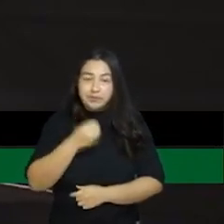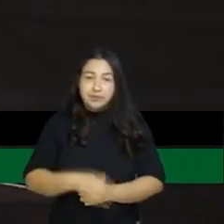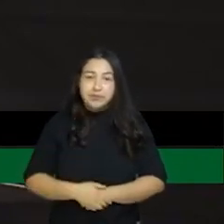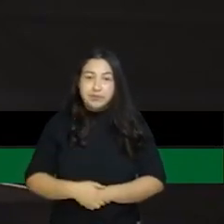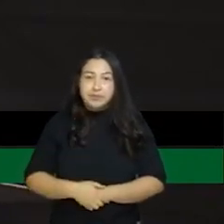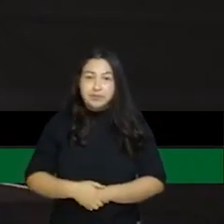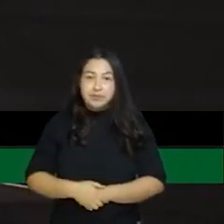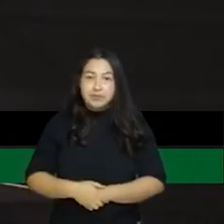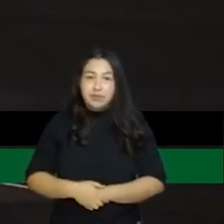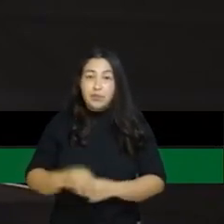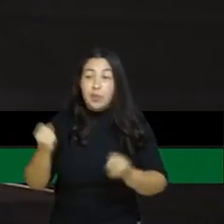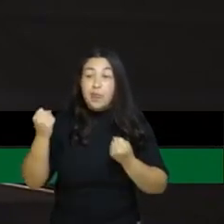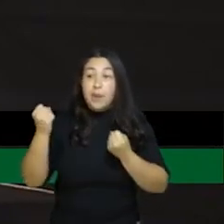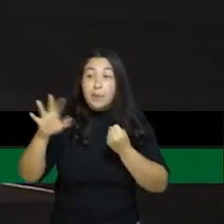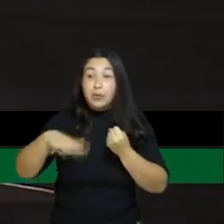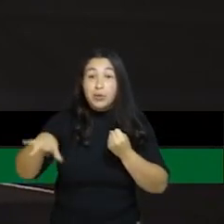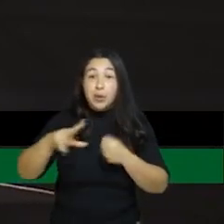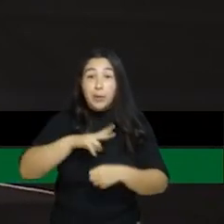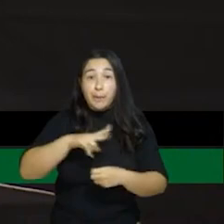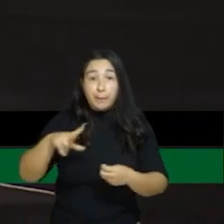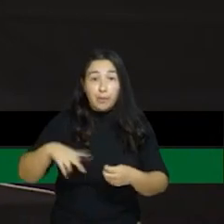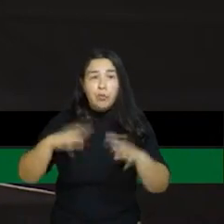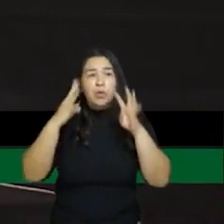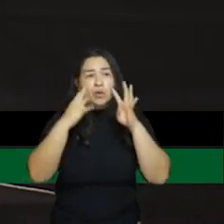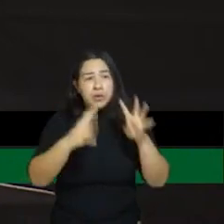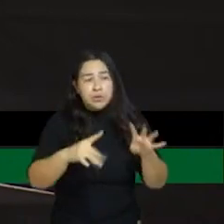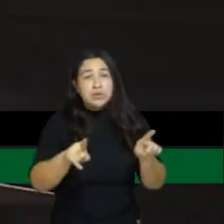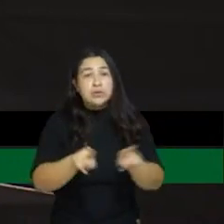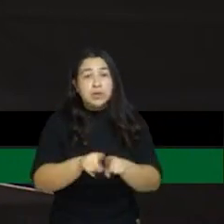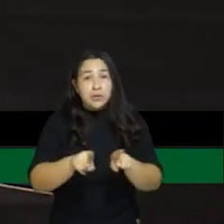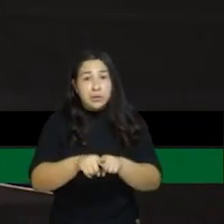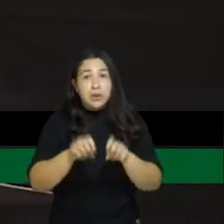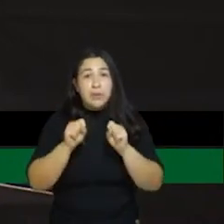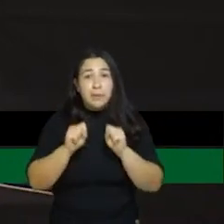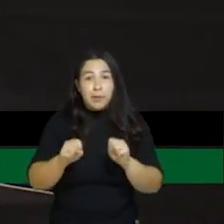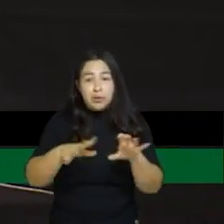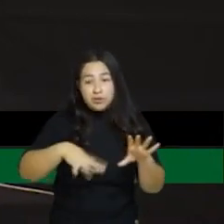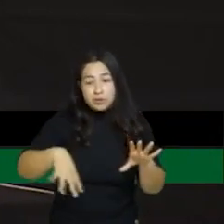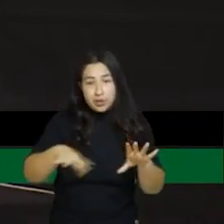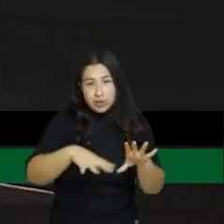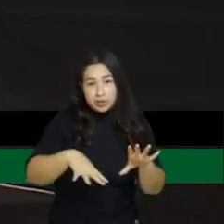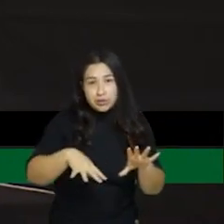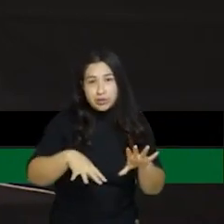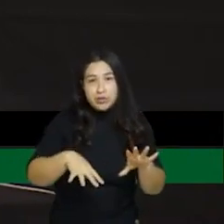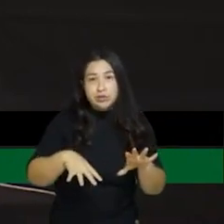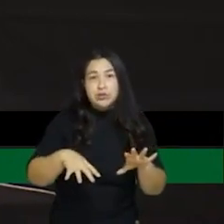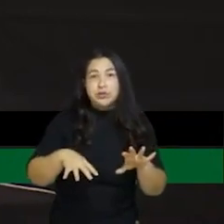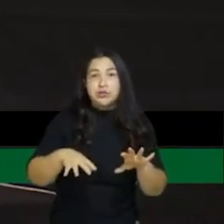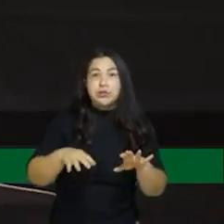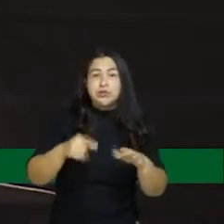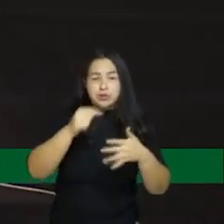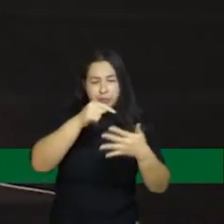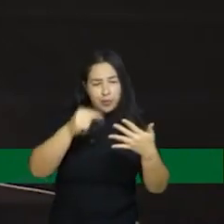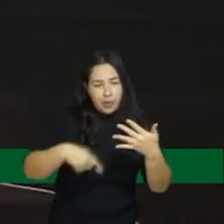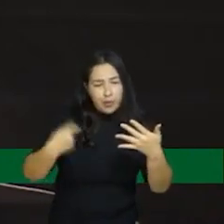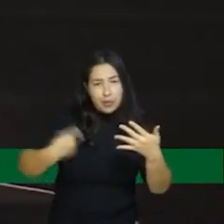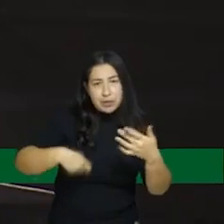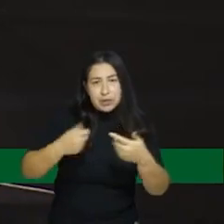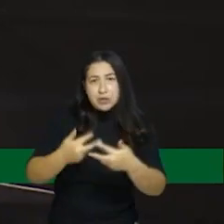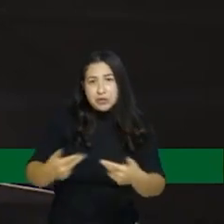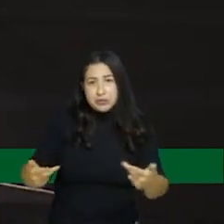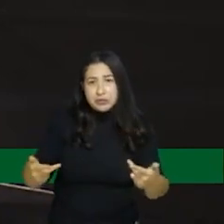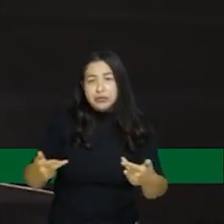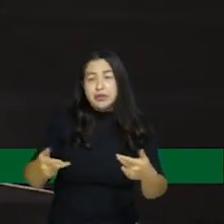ouvidos pelo poder público e já temos espaço para levar as nossas demandas. E já deixo aqui sempre o nosso agradecimento